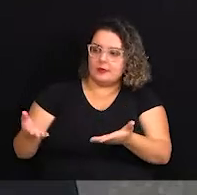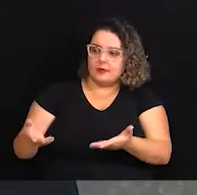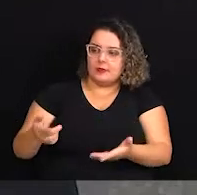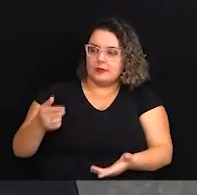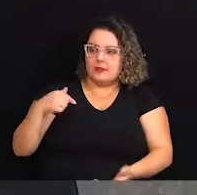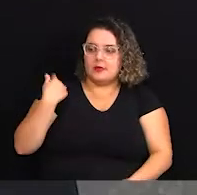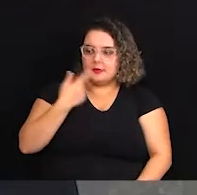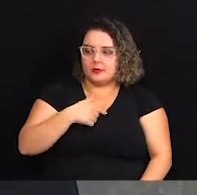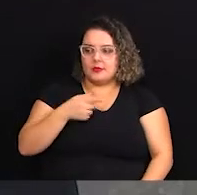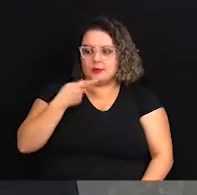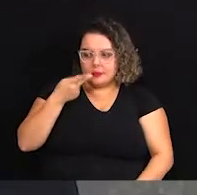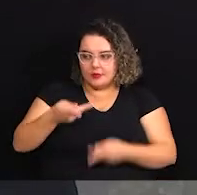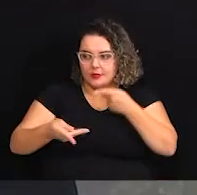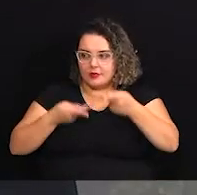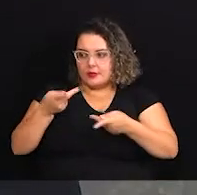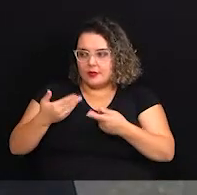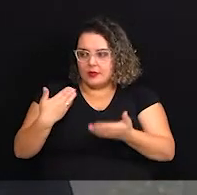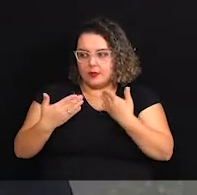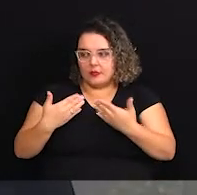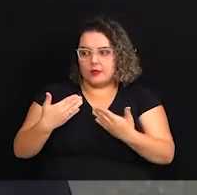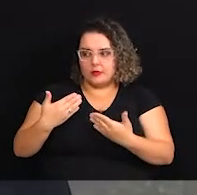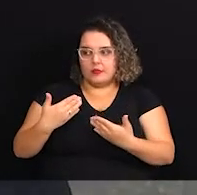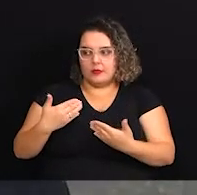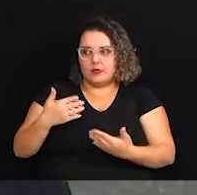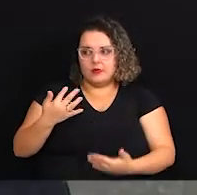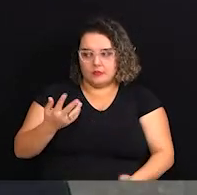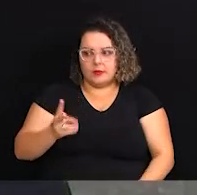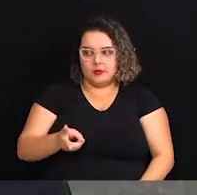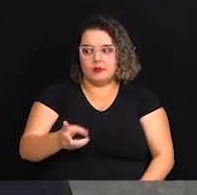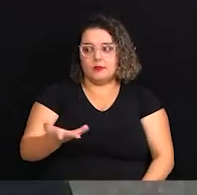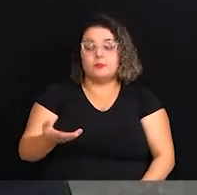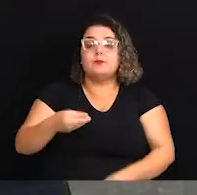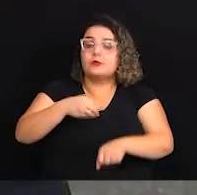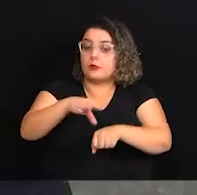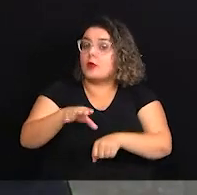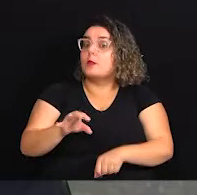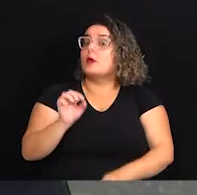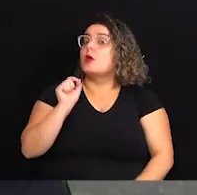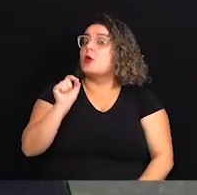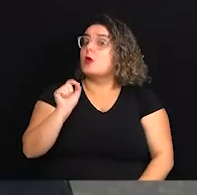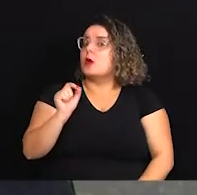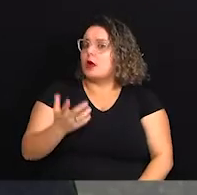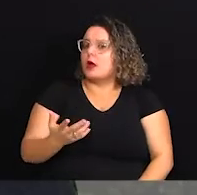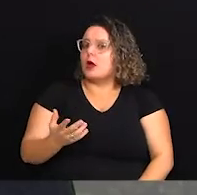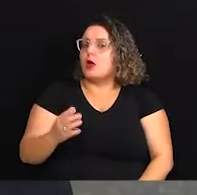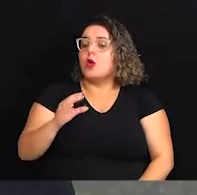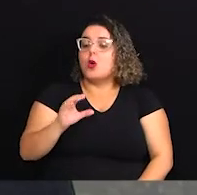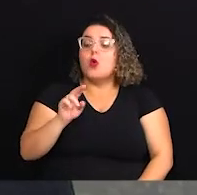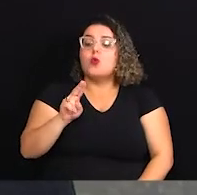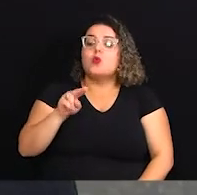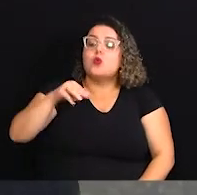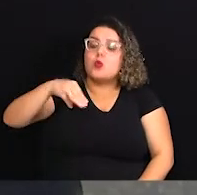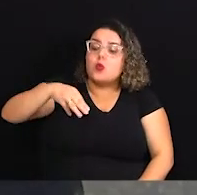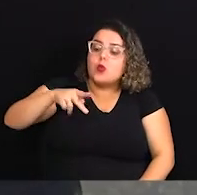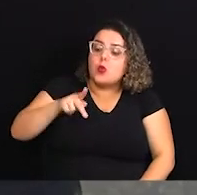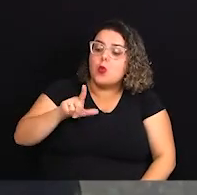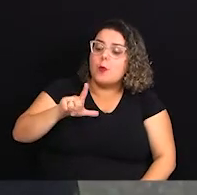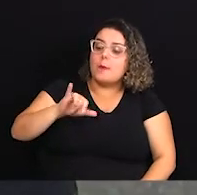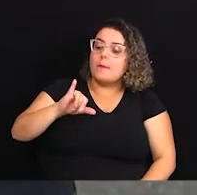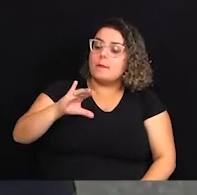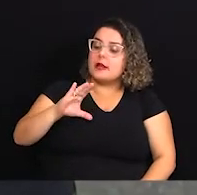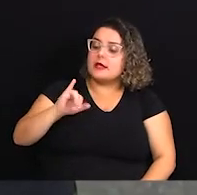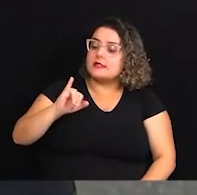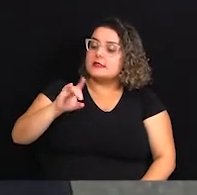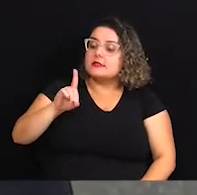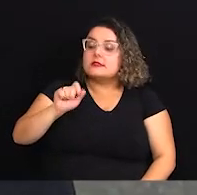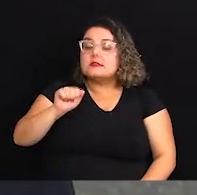conversa ainda vai continuar mais pra frente. Ok, uma dica que eu quero dar para as pessoas é cumplicidade. Dentro do casal,